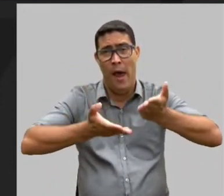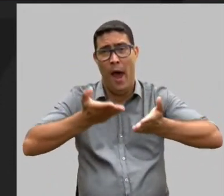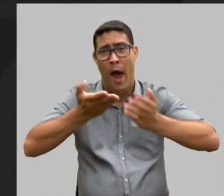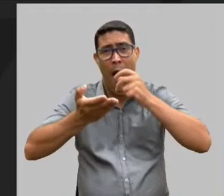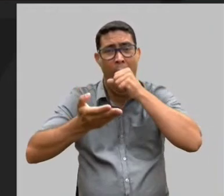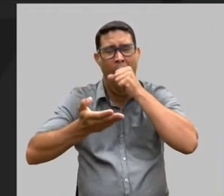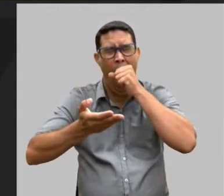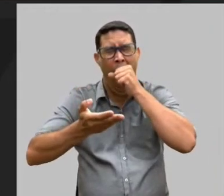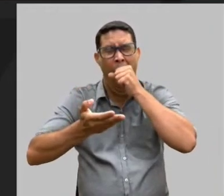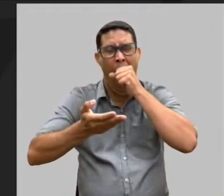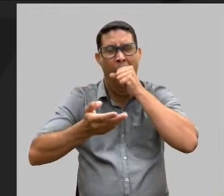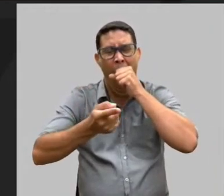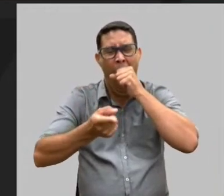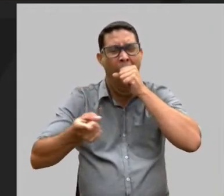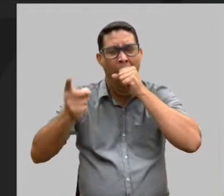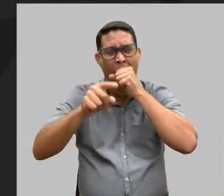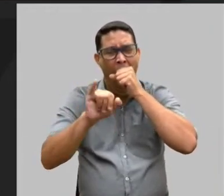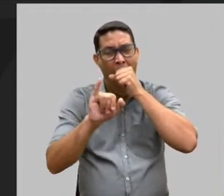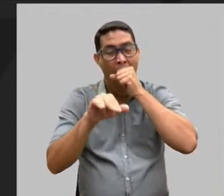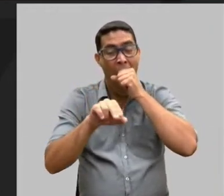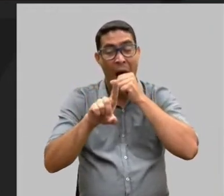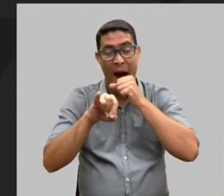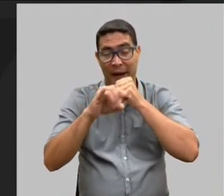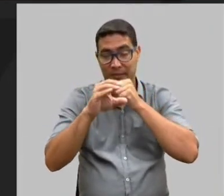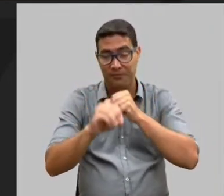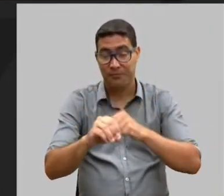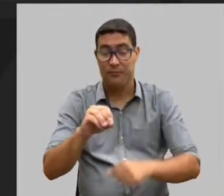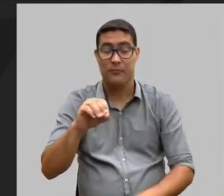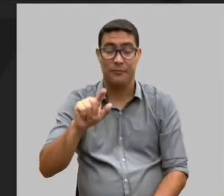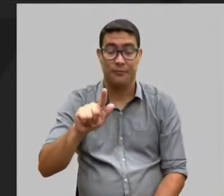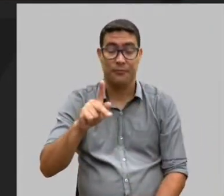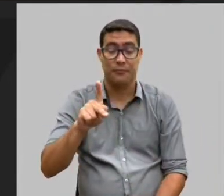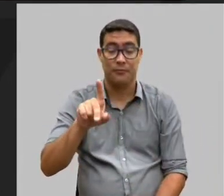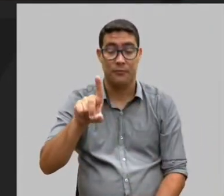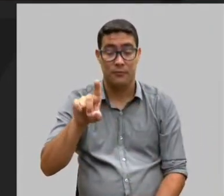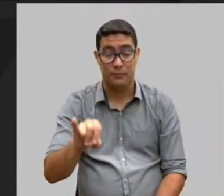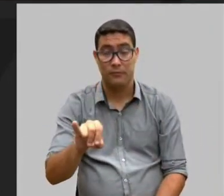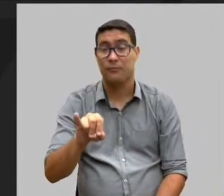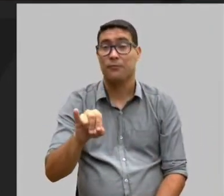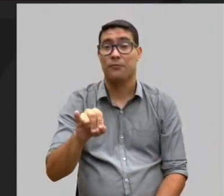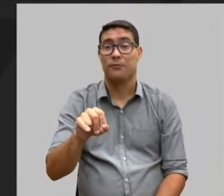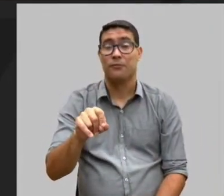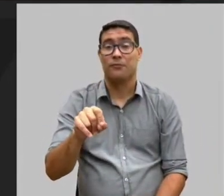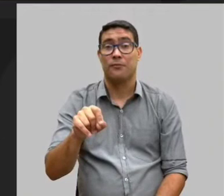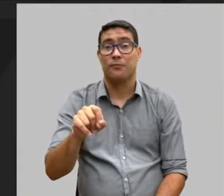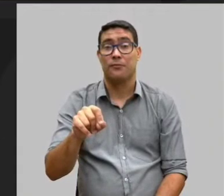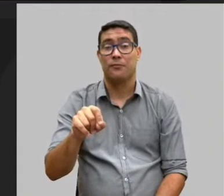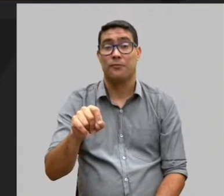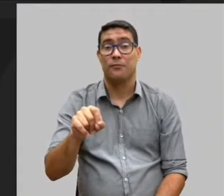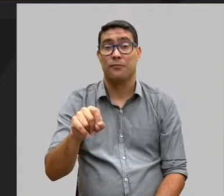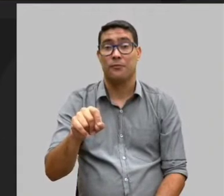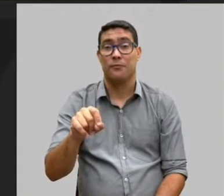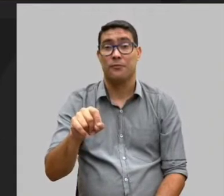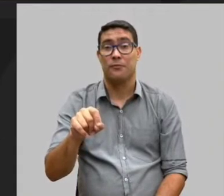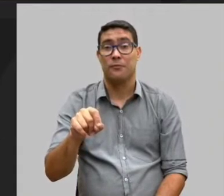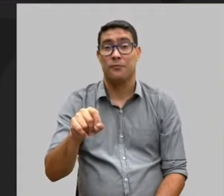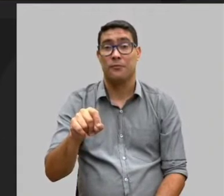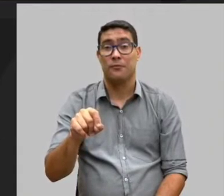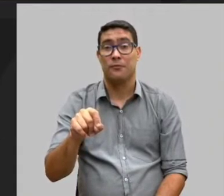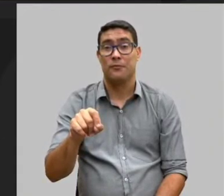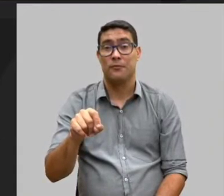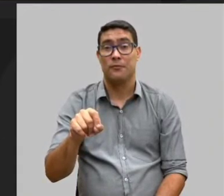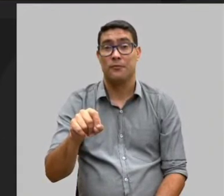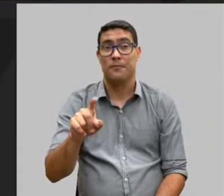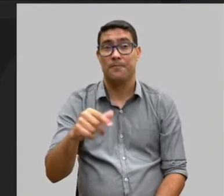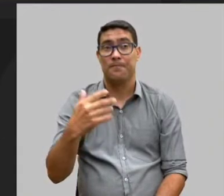exemplo se e eh com o índice que era gpdi mais 75% é 4030 se fosse o se fosse eh eh eh eh